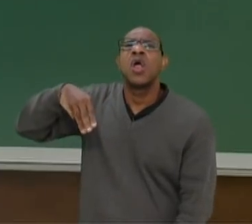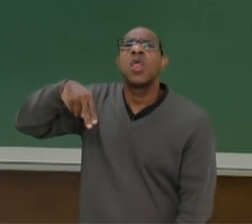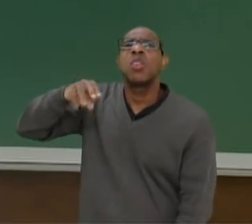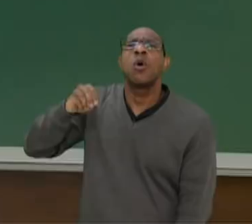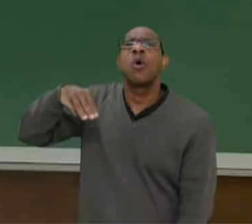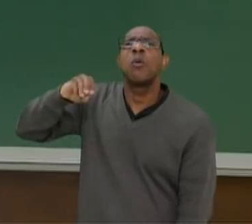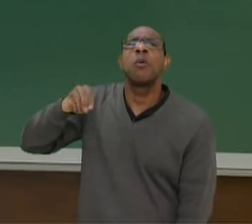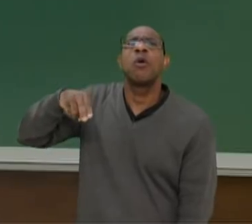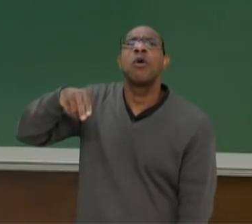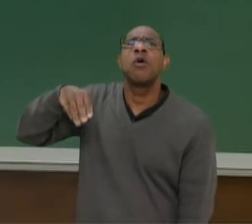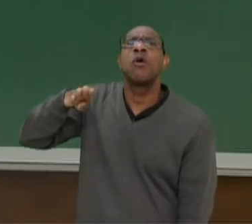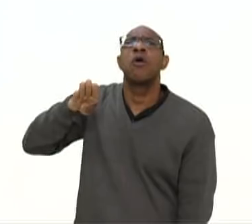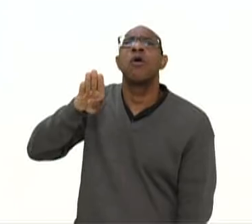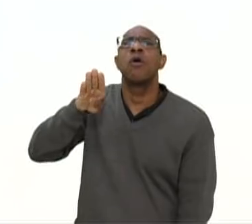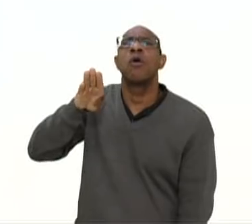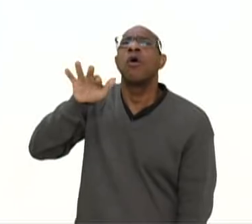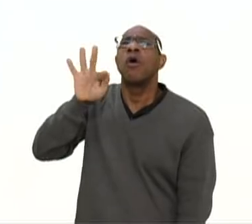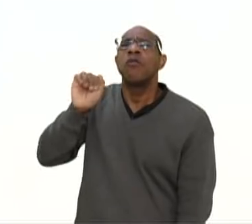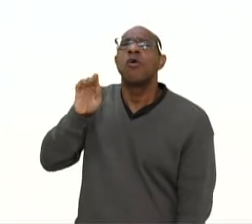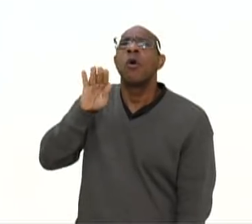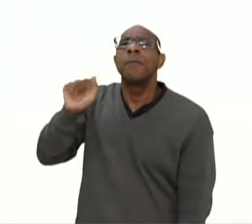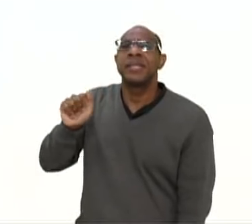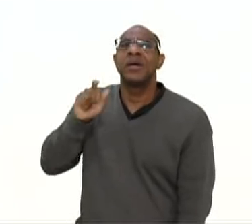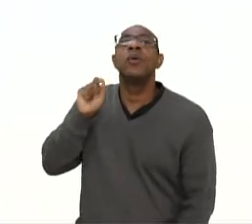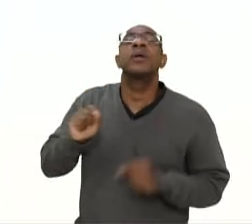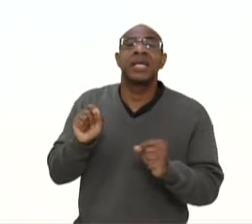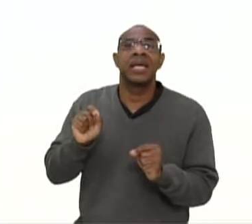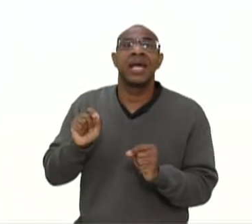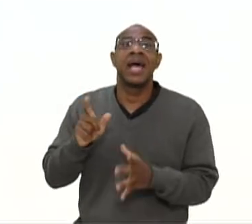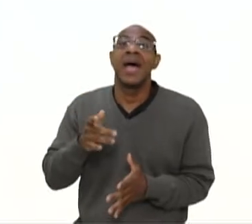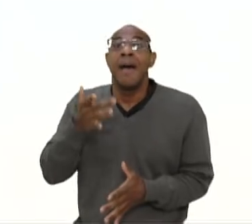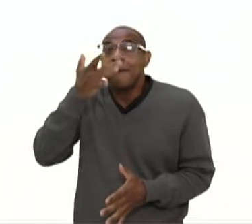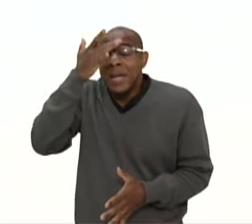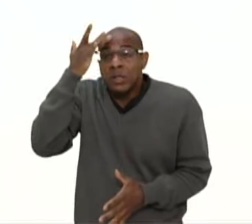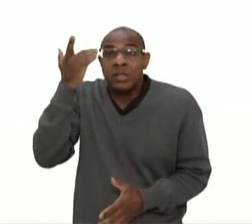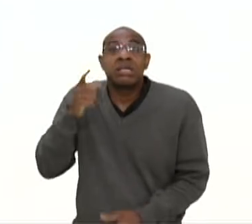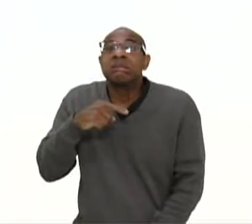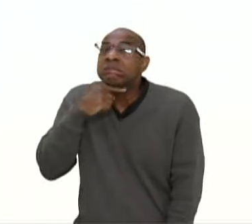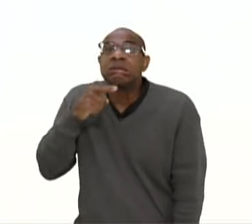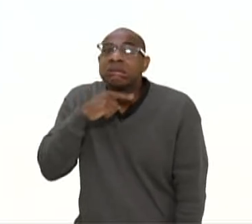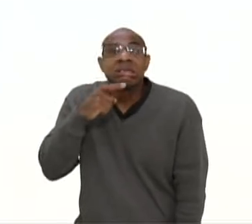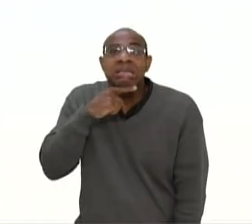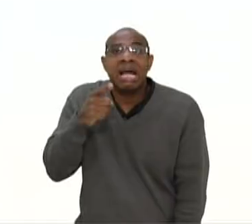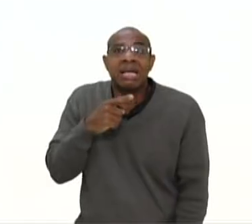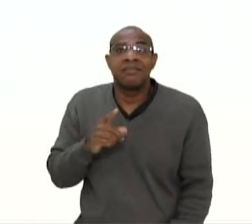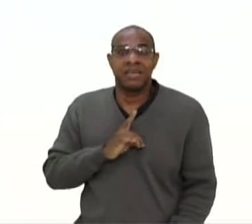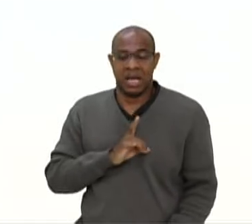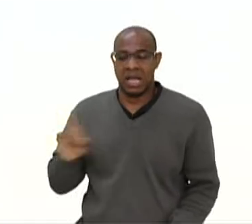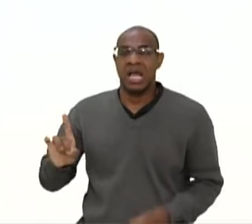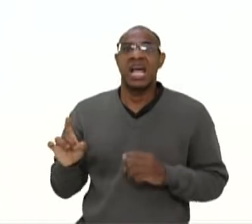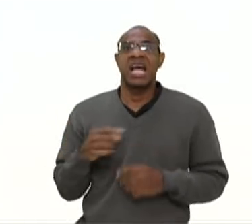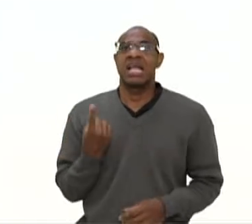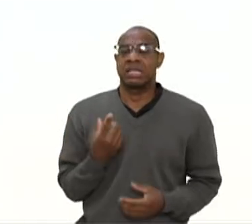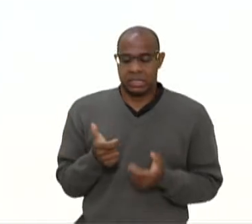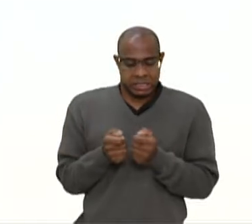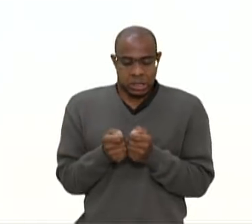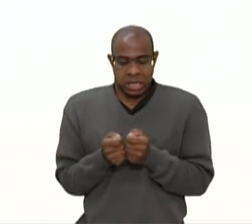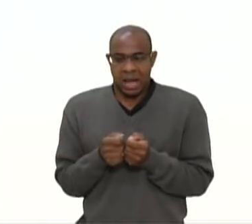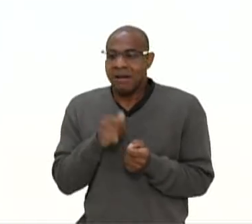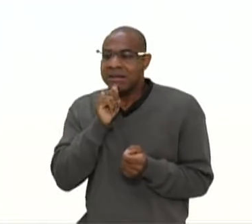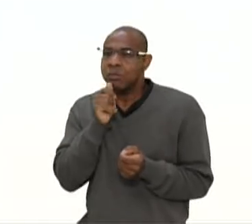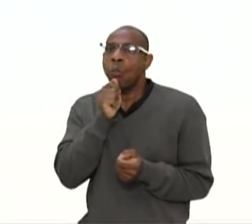nomofobia? Há pessoas que não conseguem ficar sem o celular nem por um instante. Você é assim?